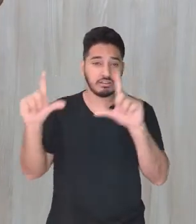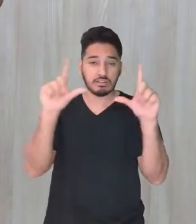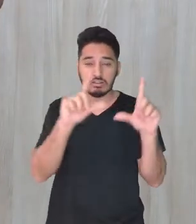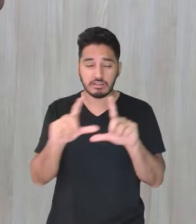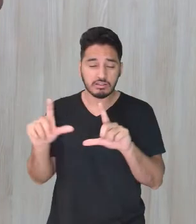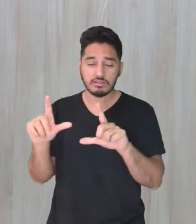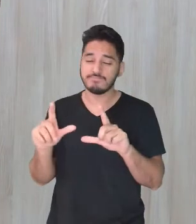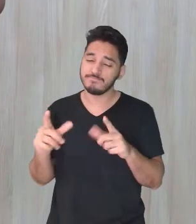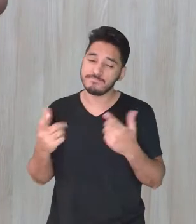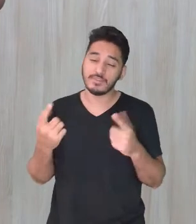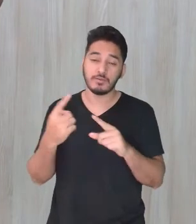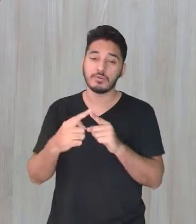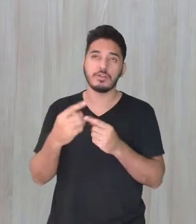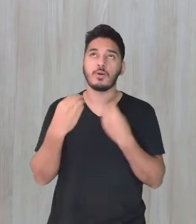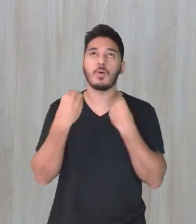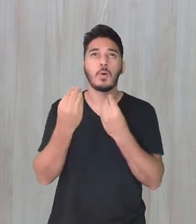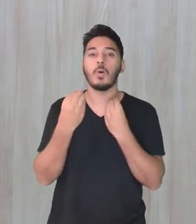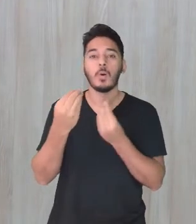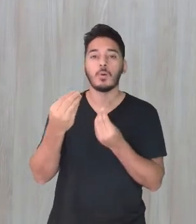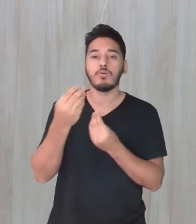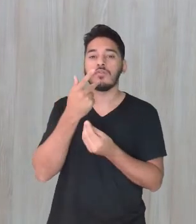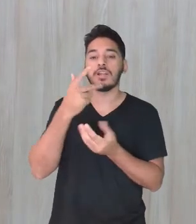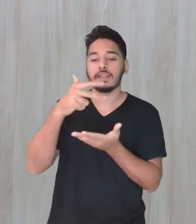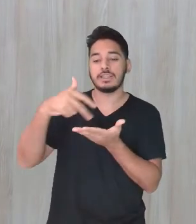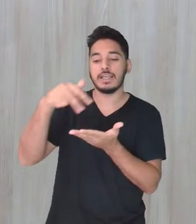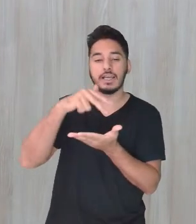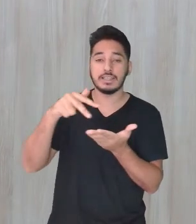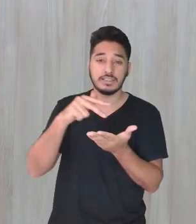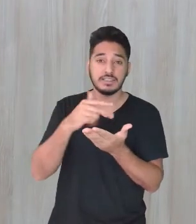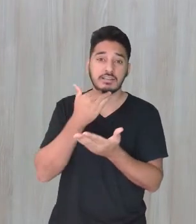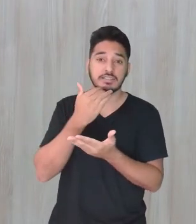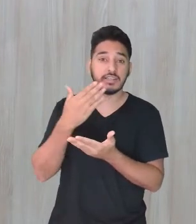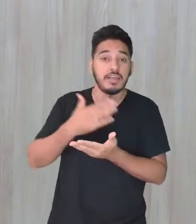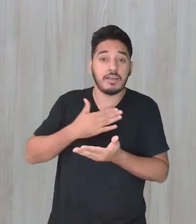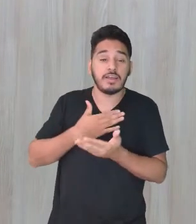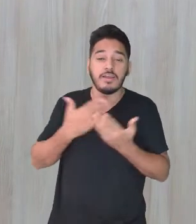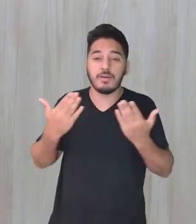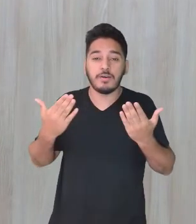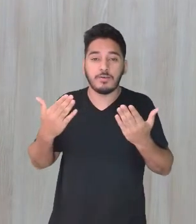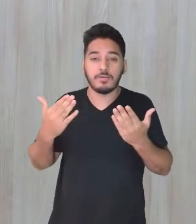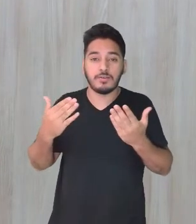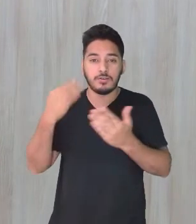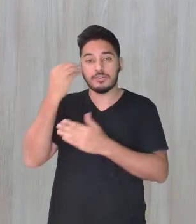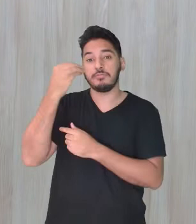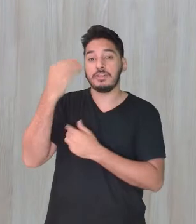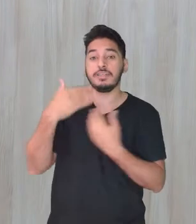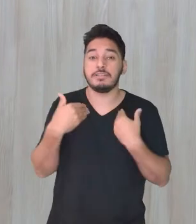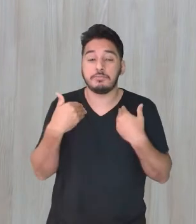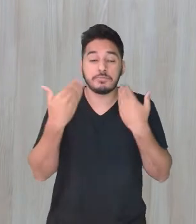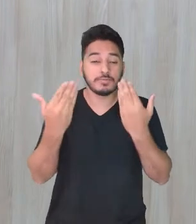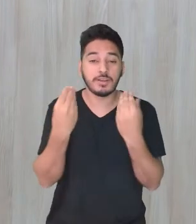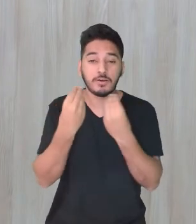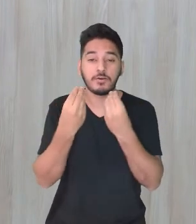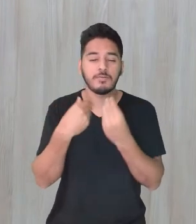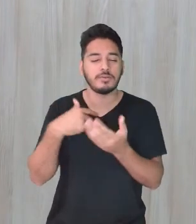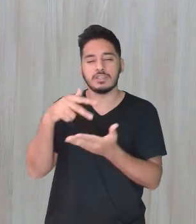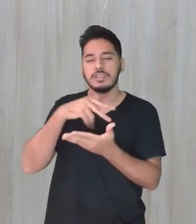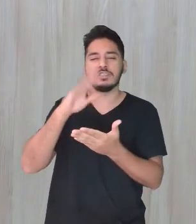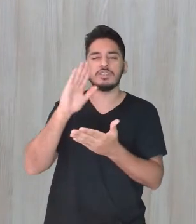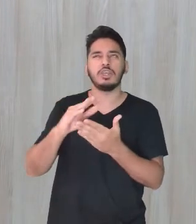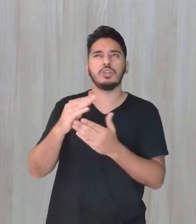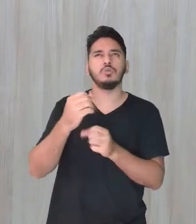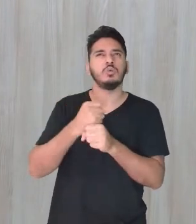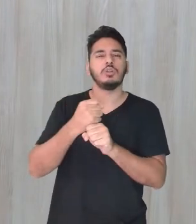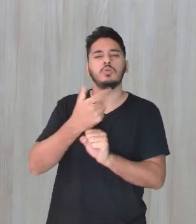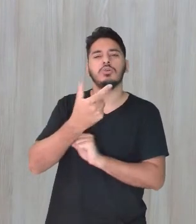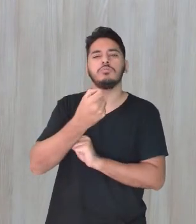porque eu não tenho como falar de dança sem falar sobre um pouco da minha trajetória, sem mostrar também minhas experiências. Eu danço desde